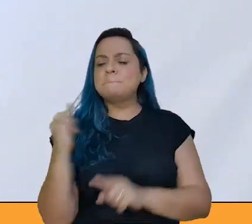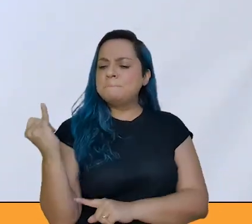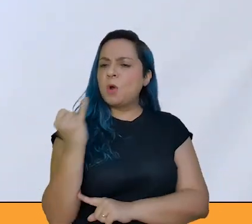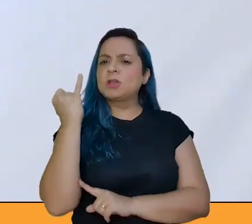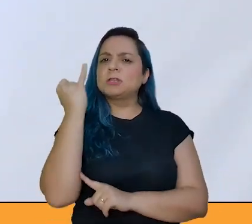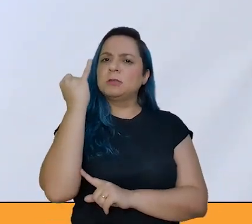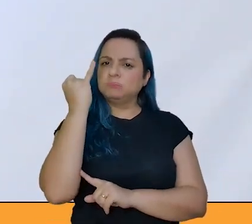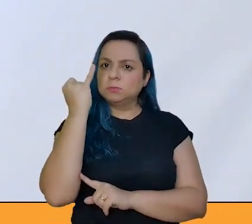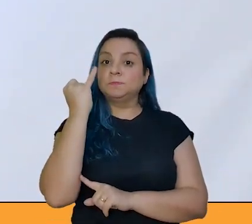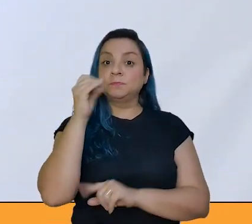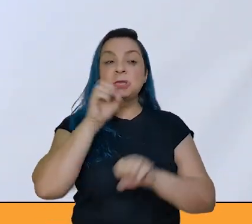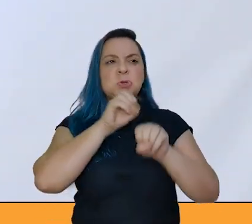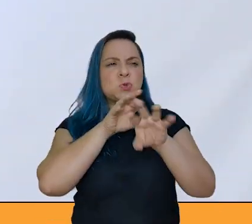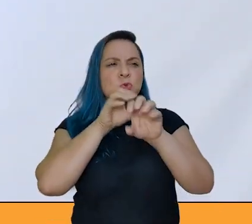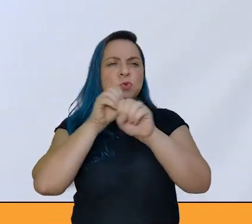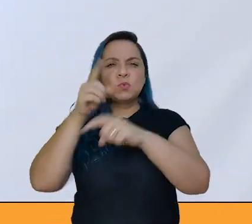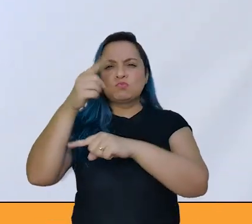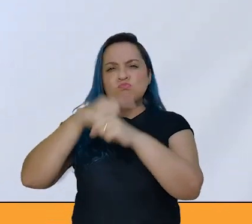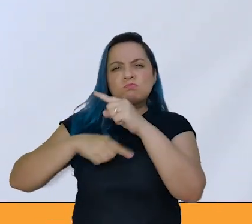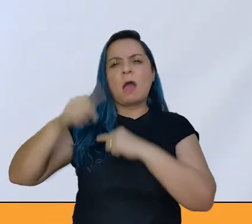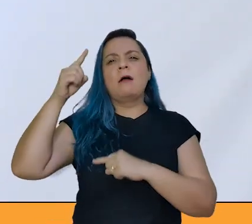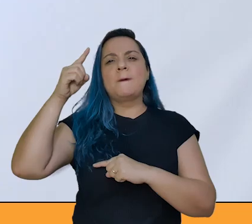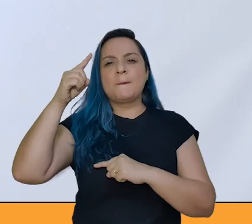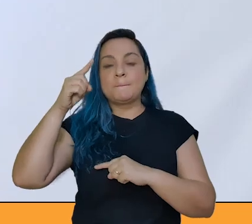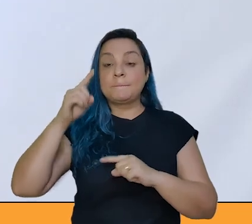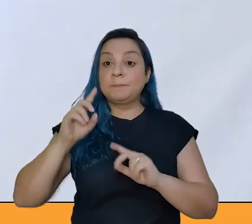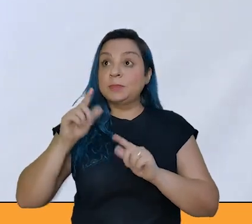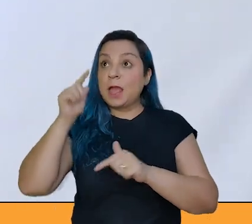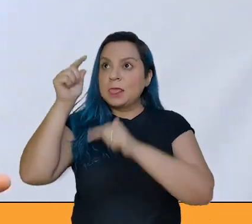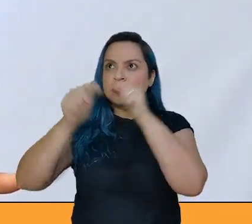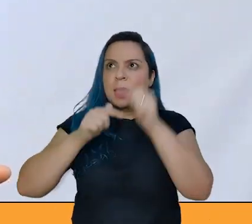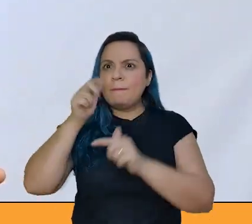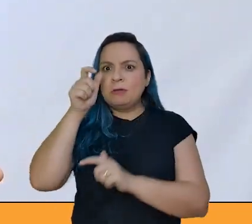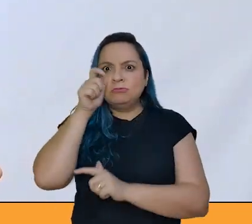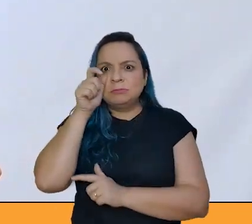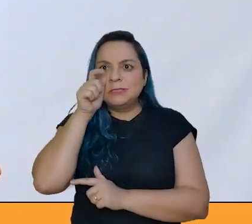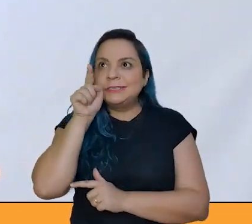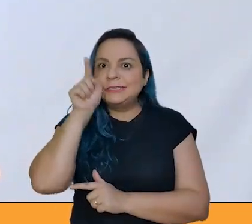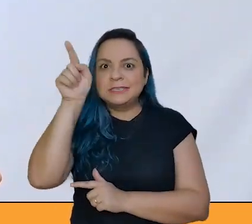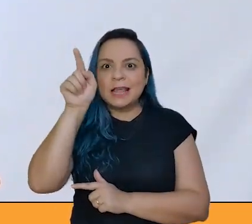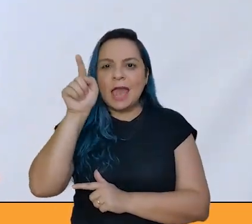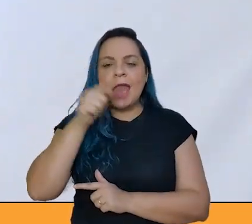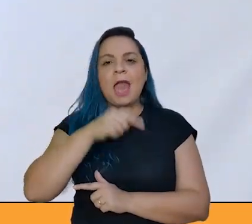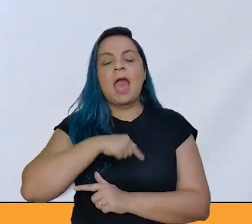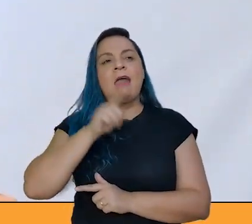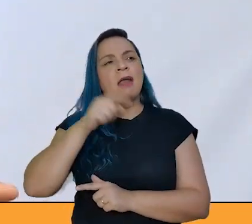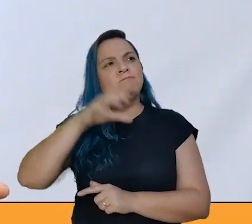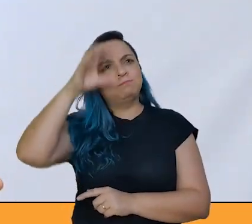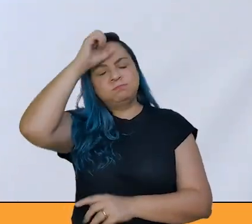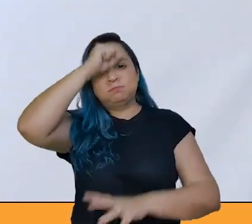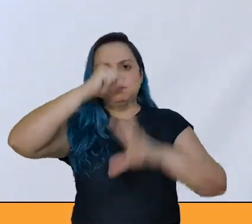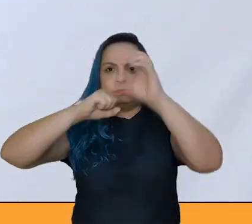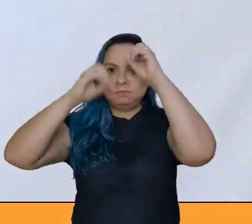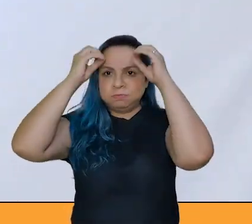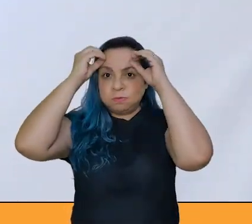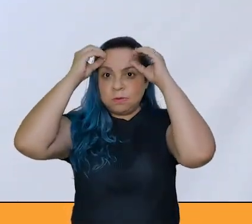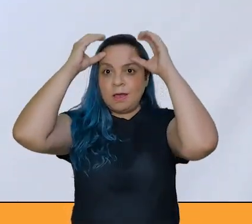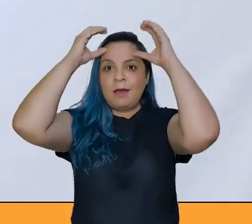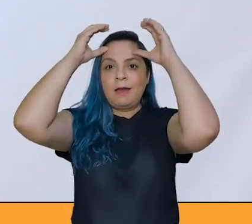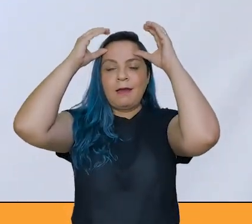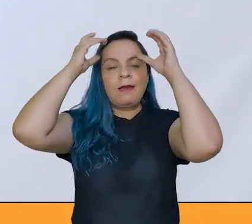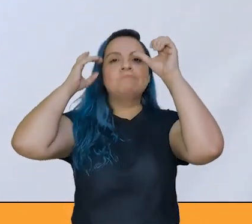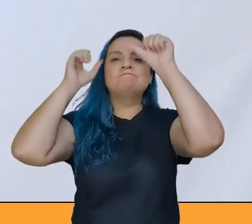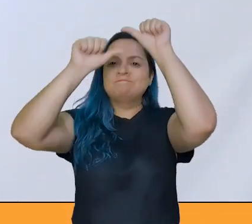uma reeducação, né? Então, assistir os trabalhos de Renata se torna uma reeducação, assim.